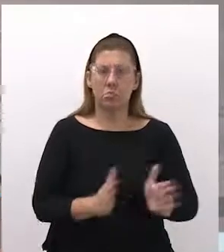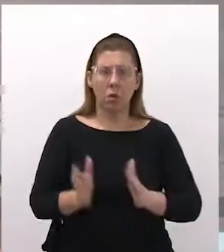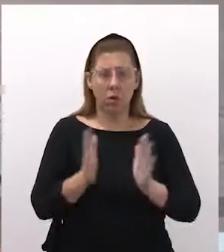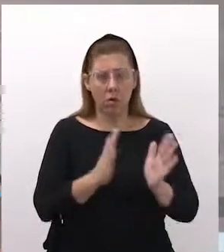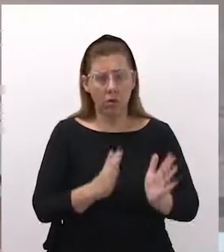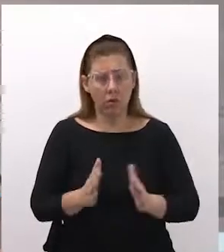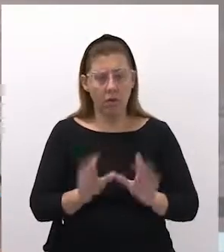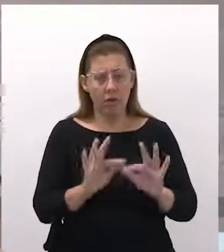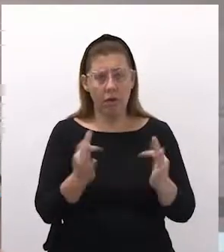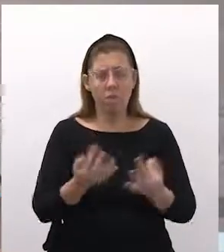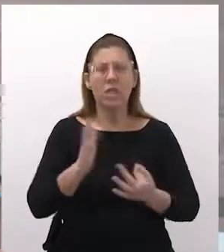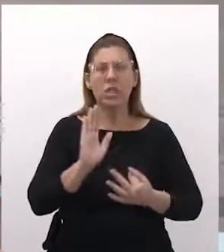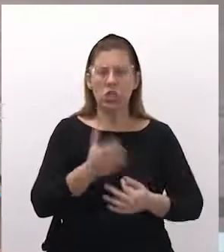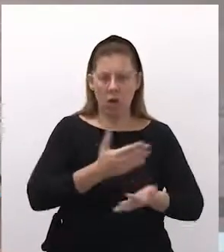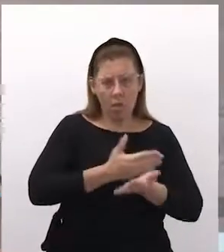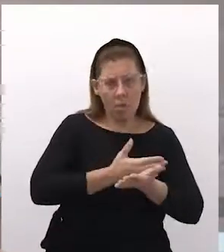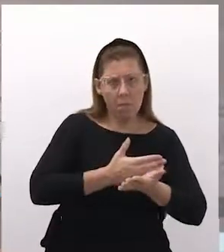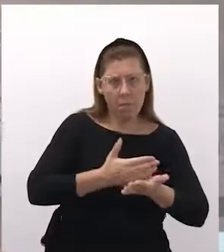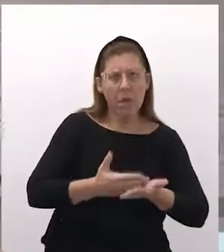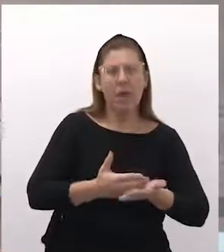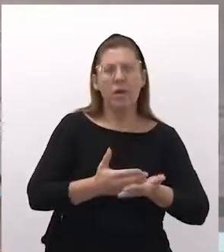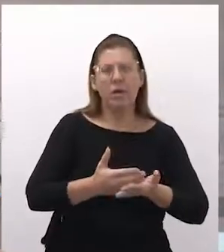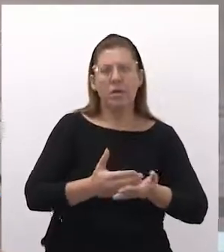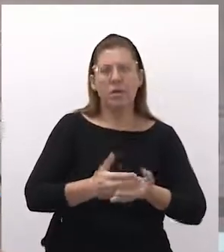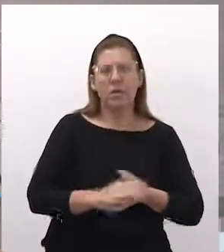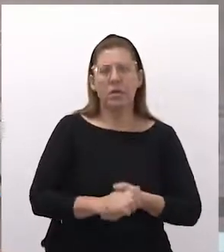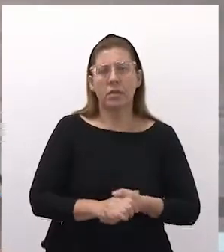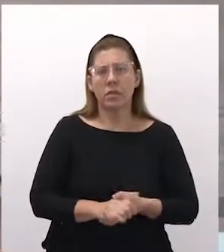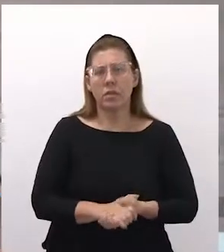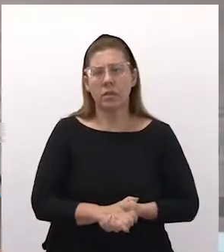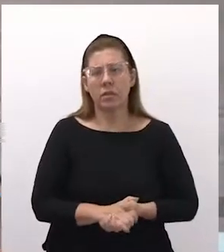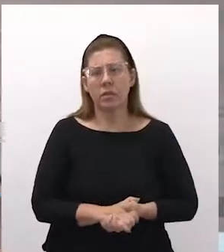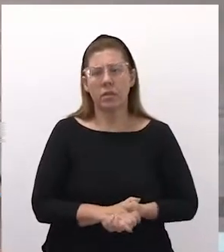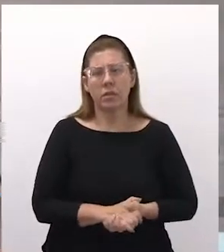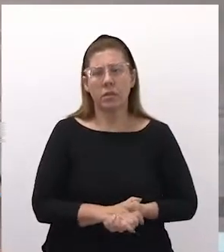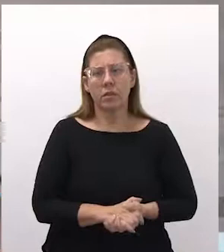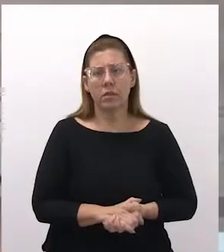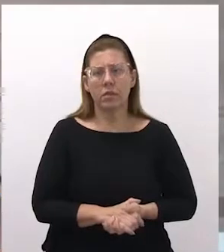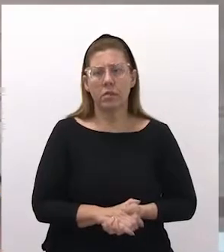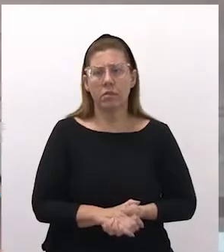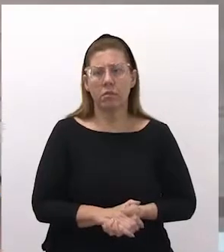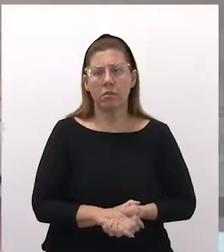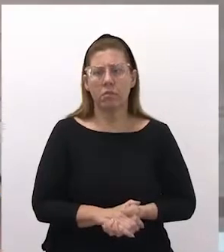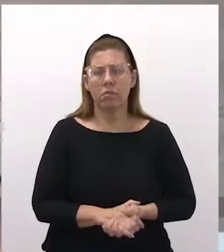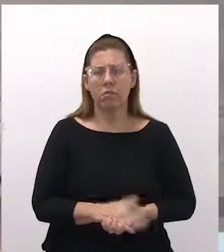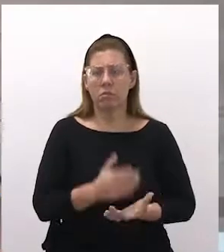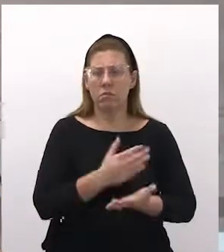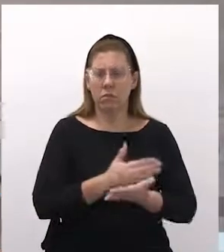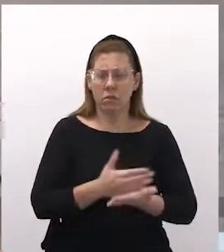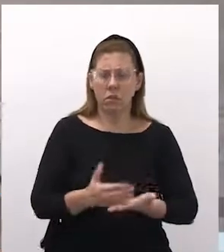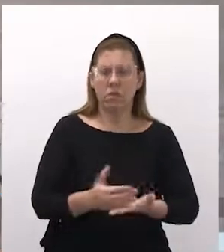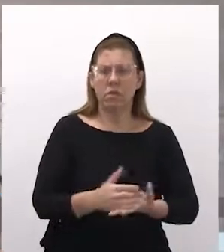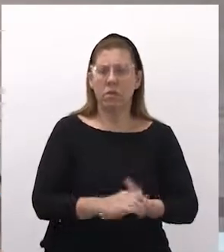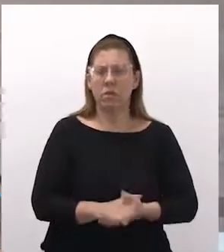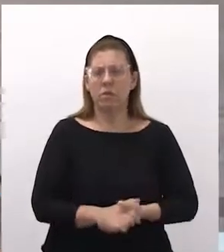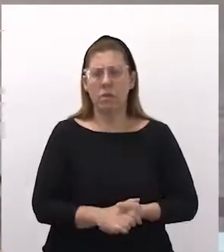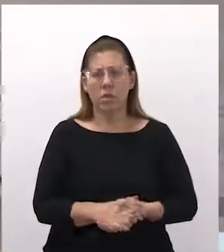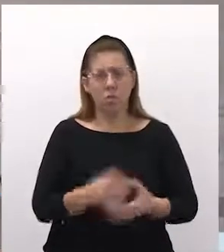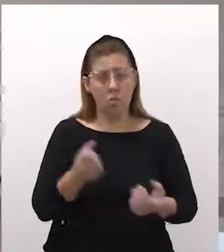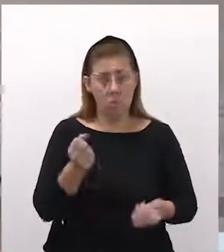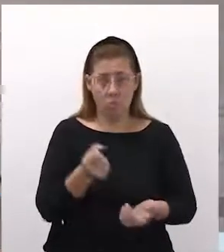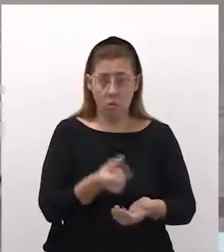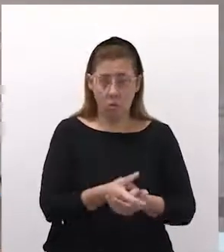São famílias que já começam a safra endividadas, porque elas compram, as